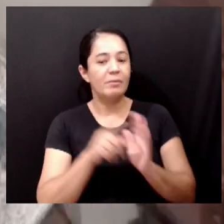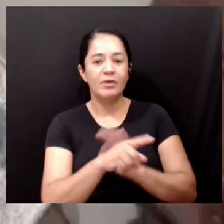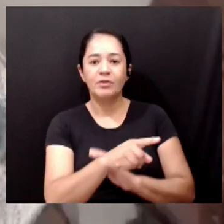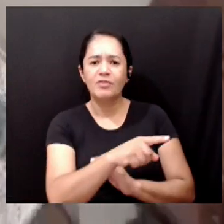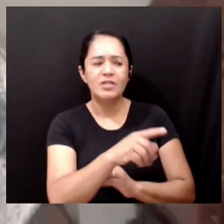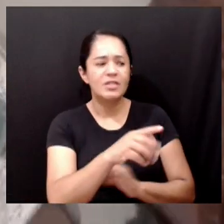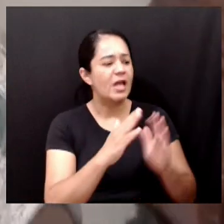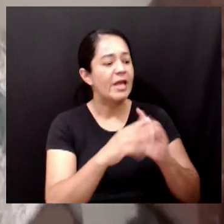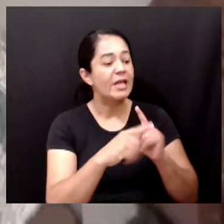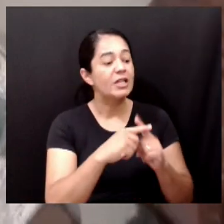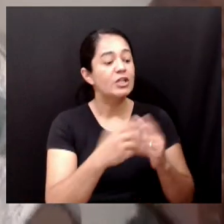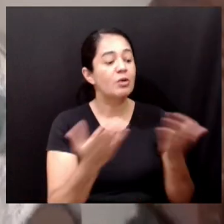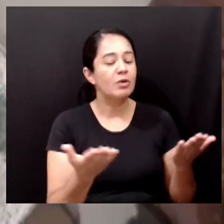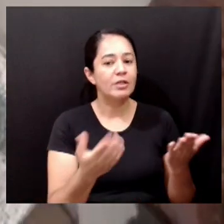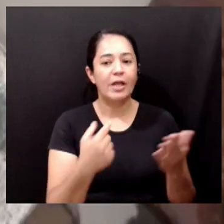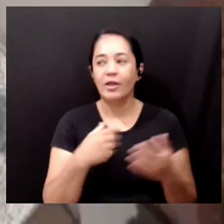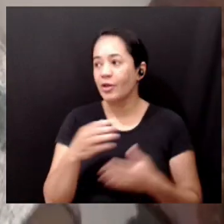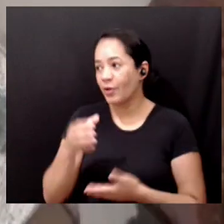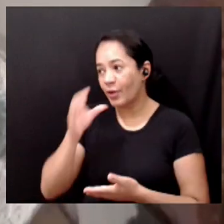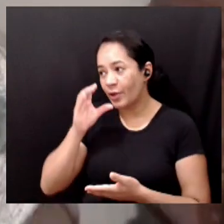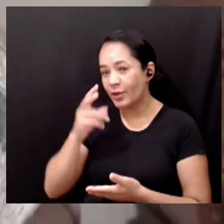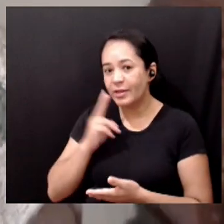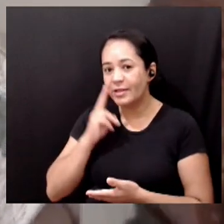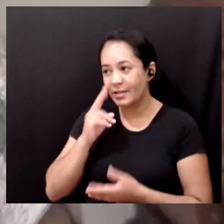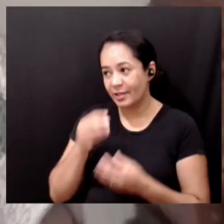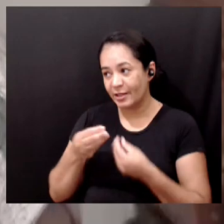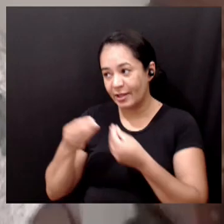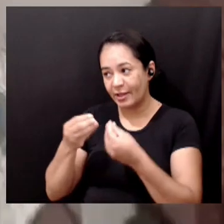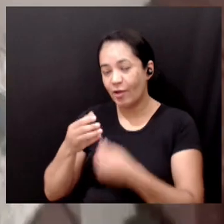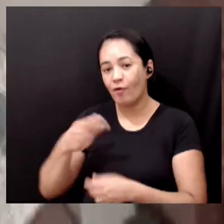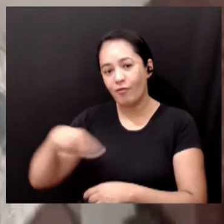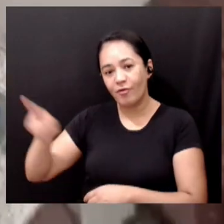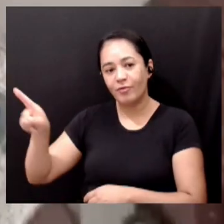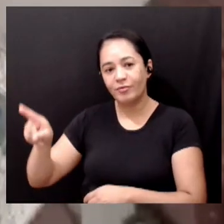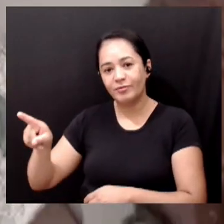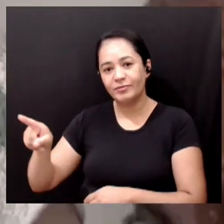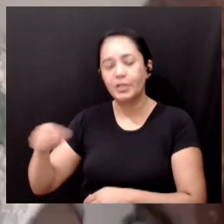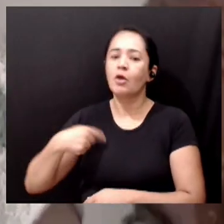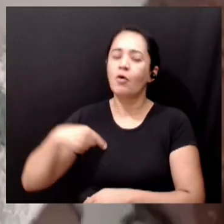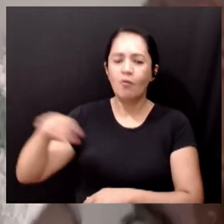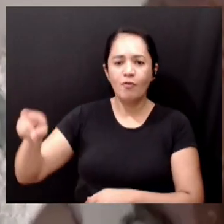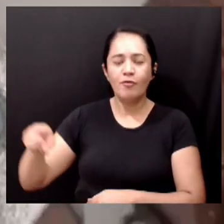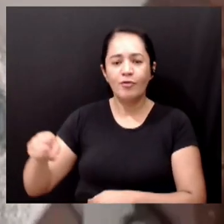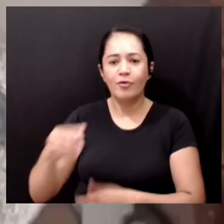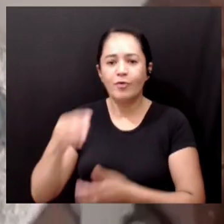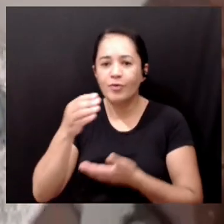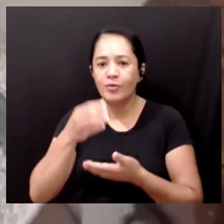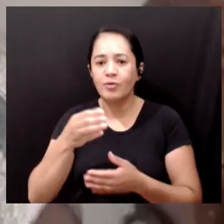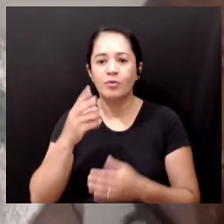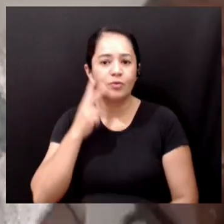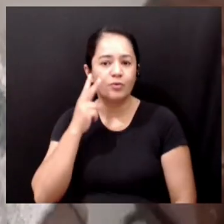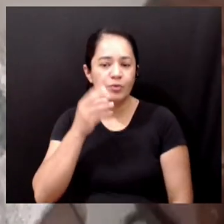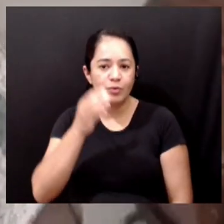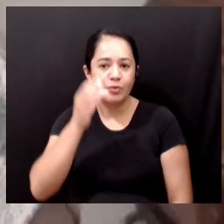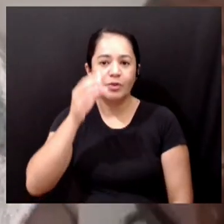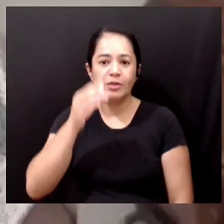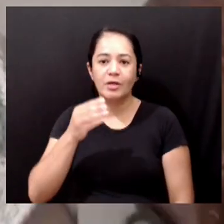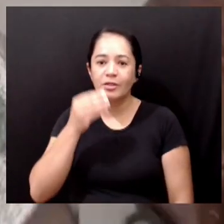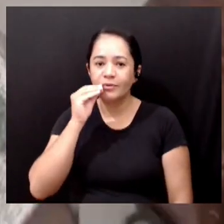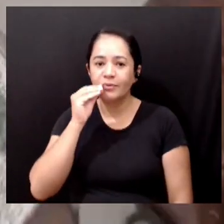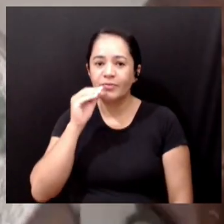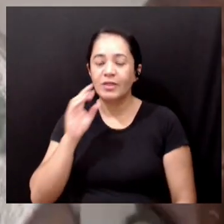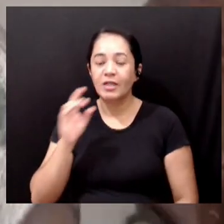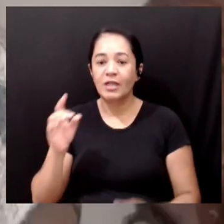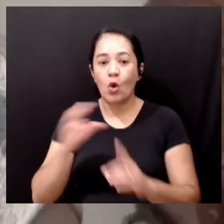ia. E aí, na Santa Ceia eu fui. E ele, a hora que acabou o culto, ele já tava do meu lado.